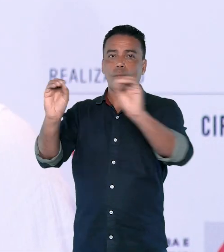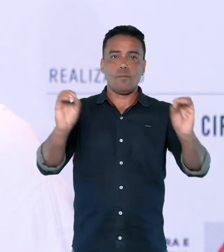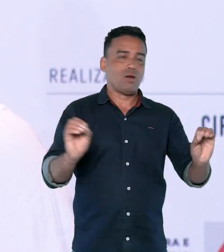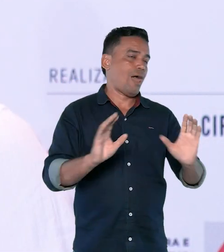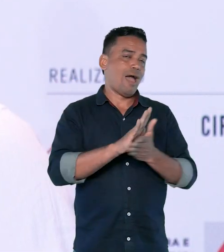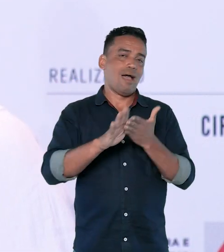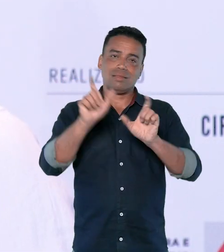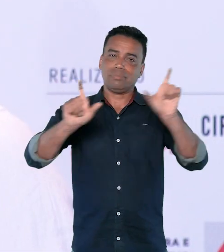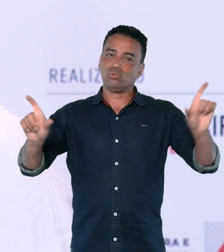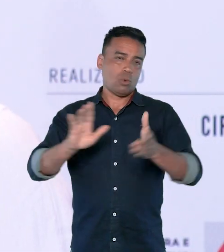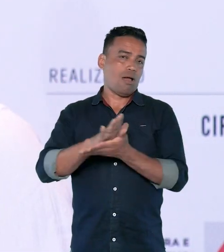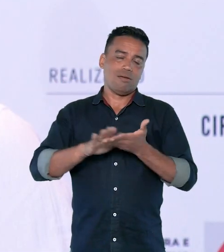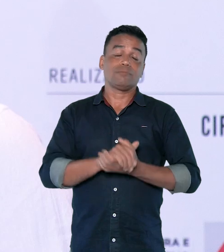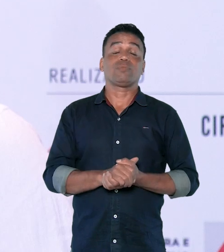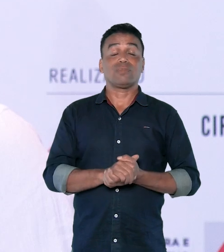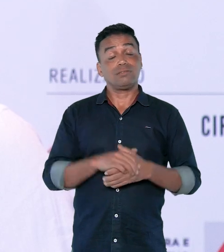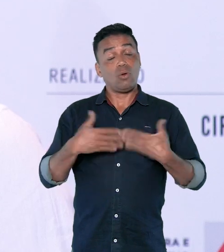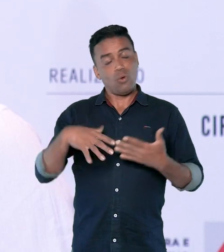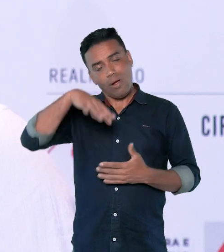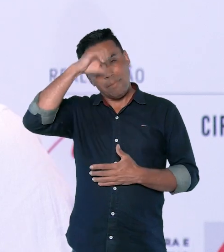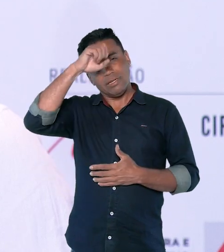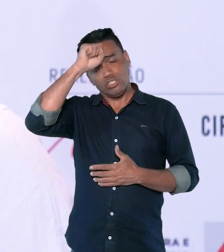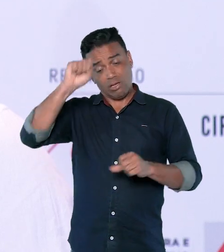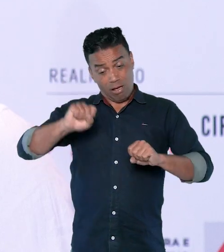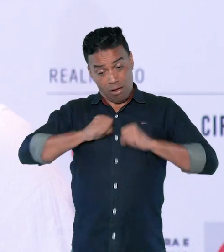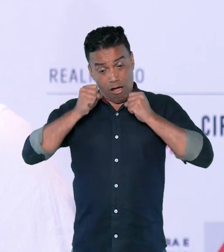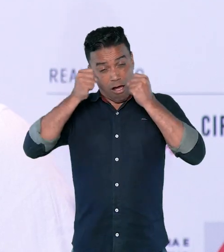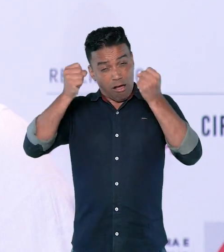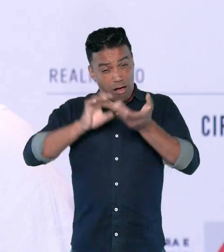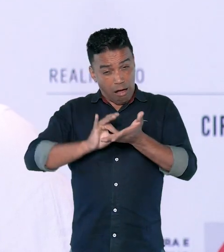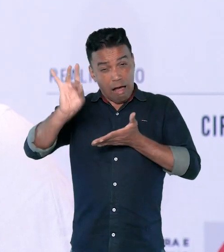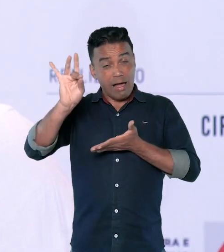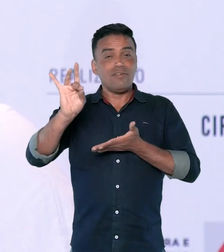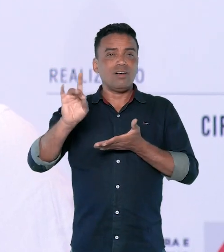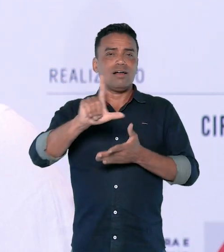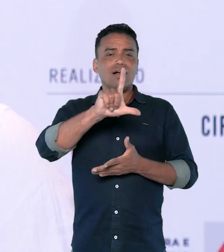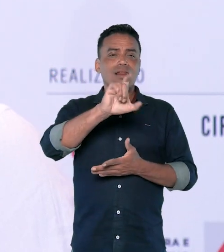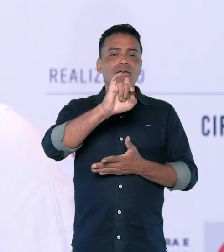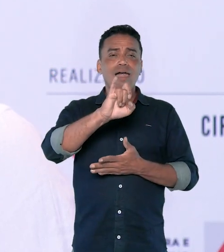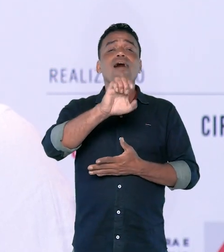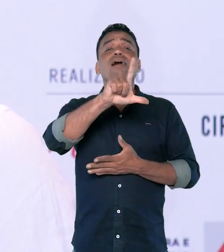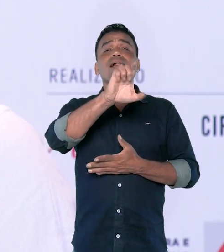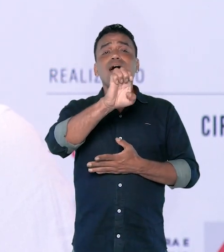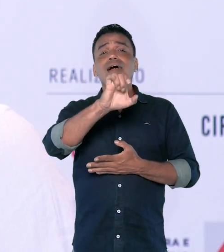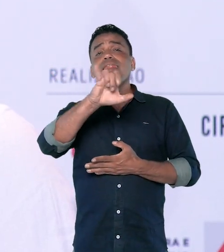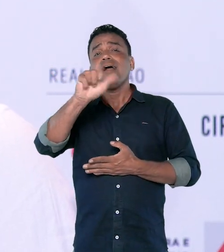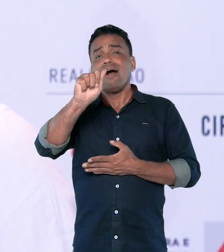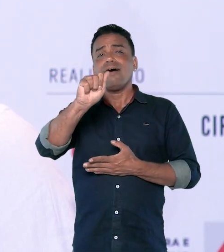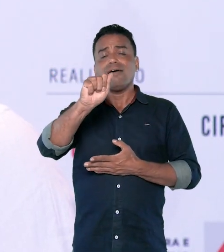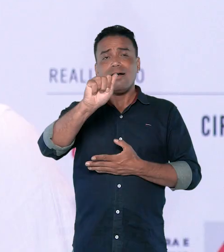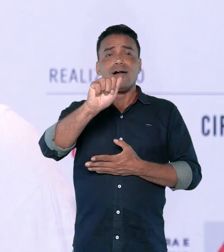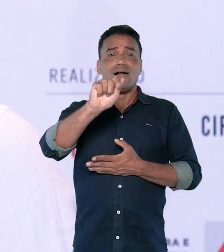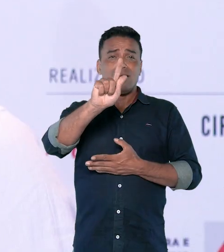a raiva, depois que eu aprendi isso... com a Lélia Gonzalez, com a própria Sueli Carneiro, né, dizendo que a